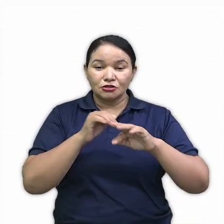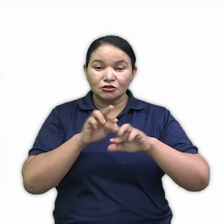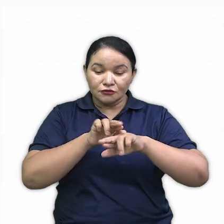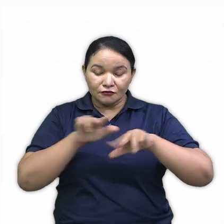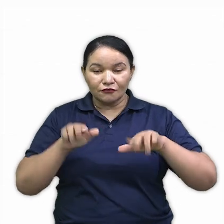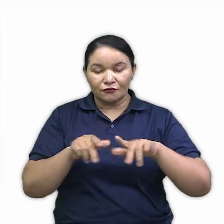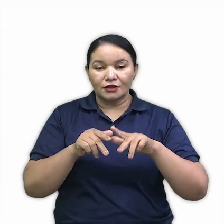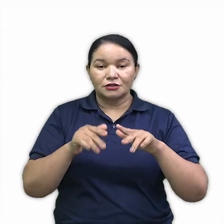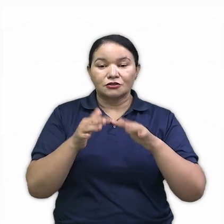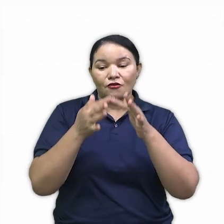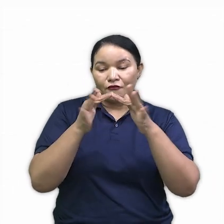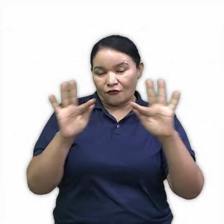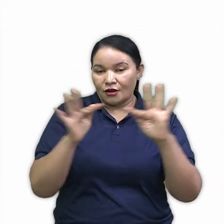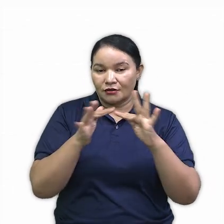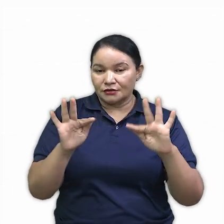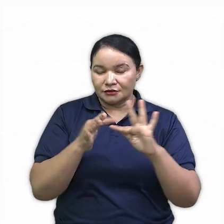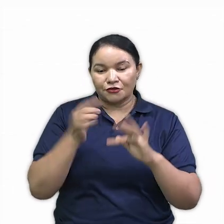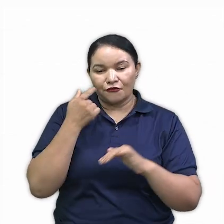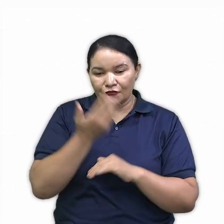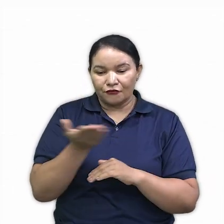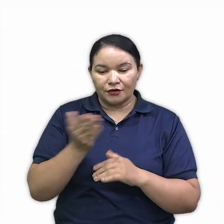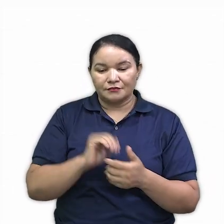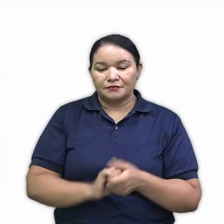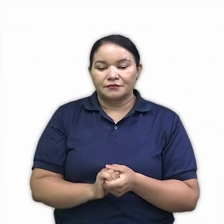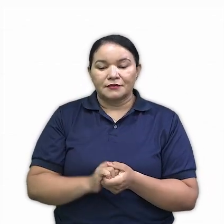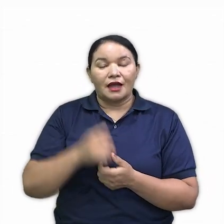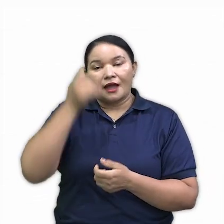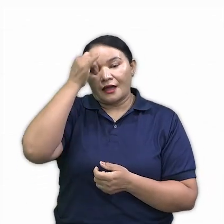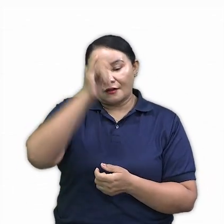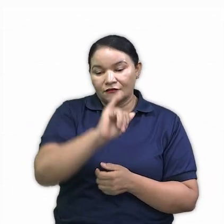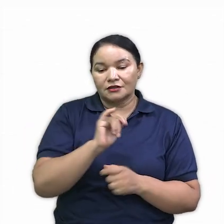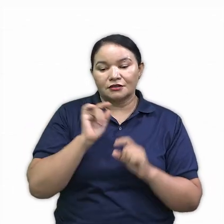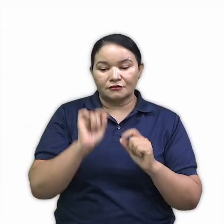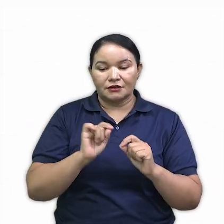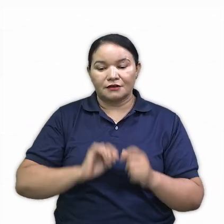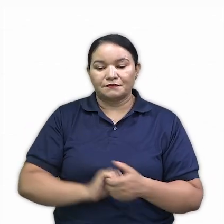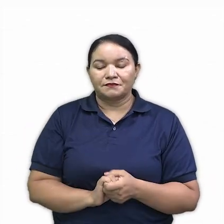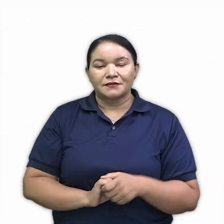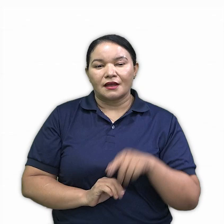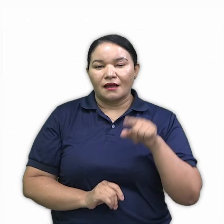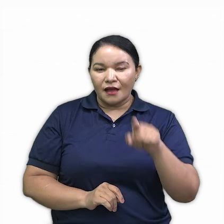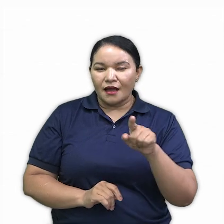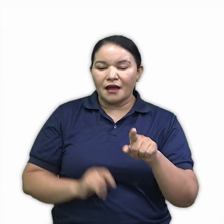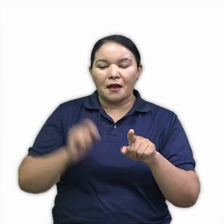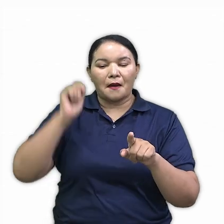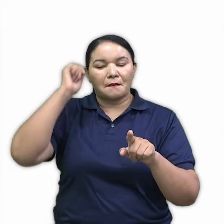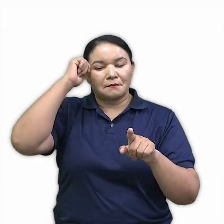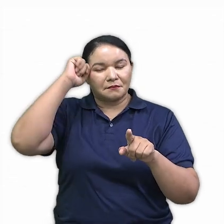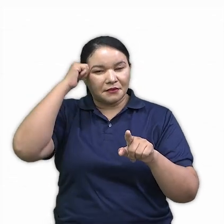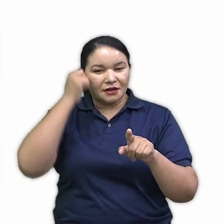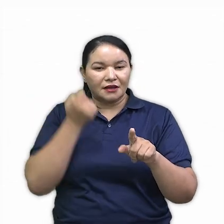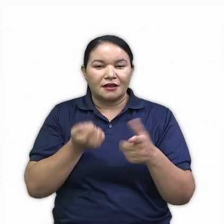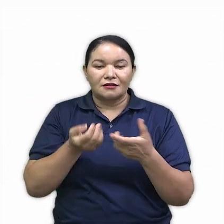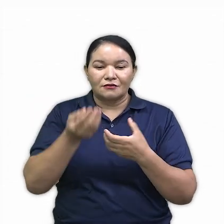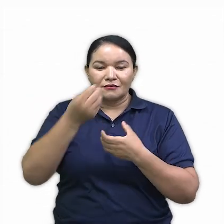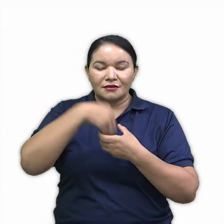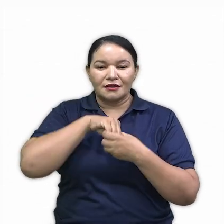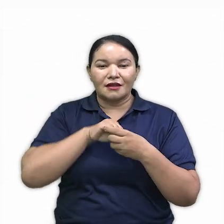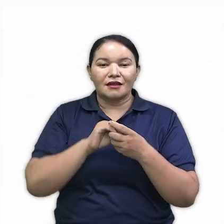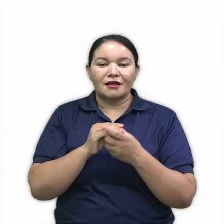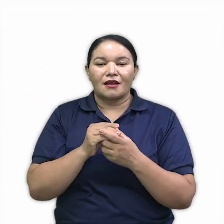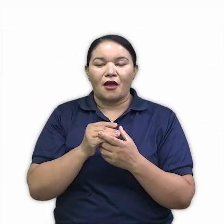para evitar e para apostar, tá bom? Por exemplo, evite. Ele é um preto de alma